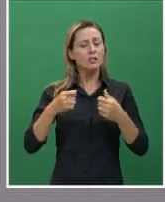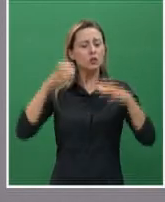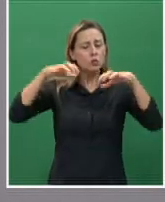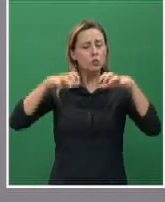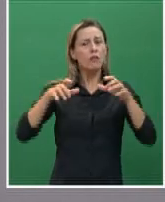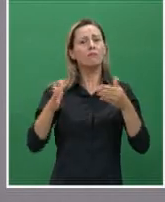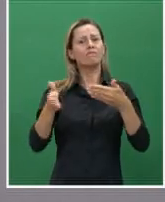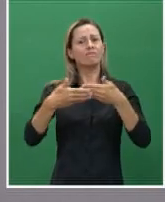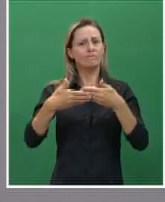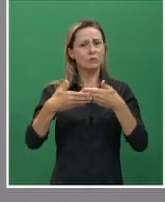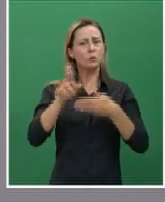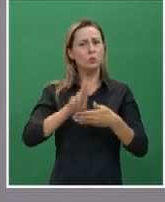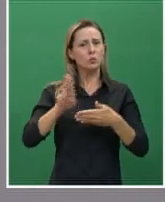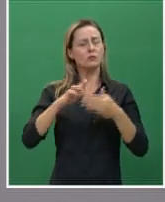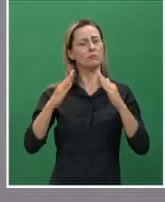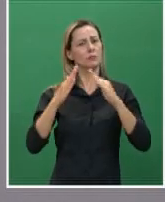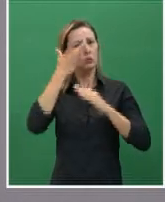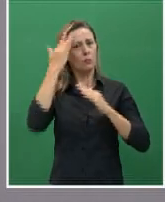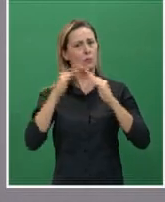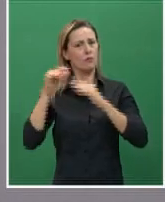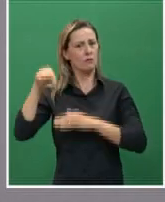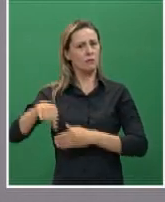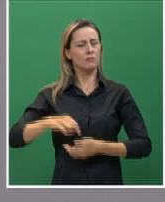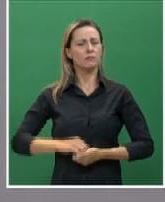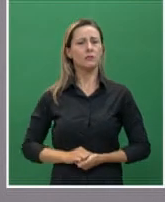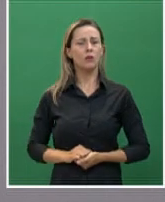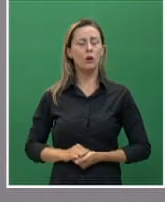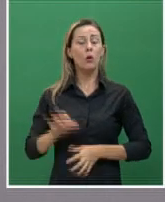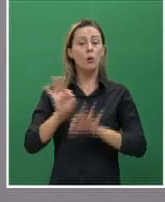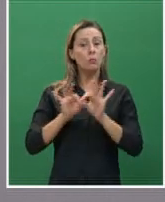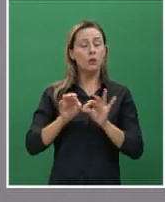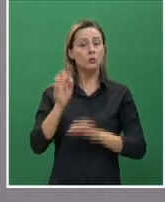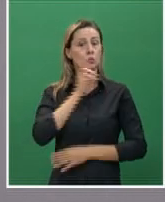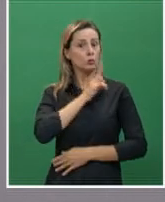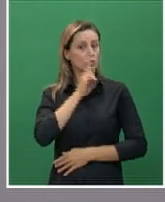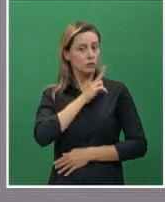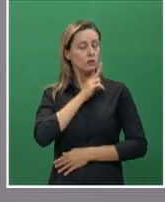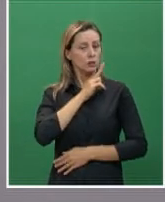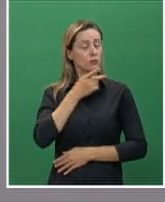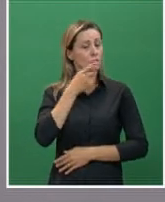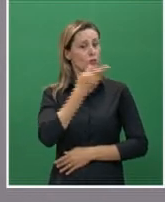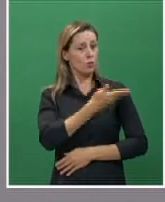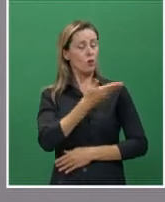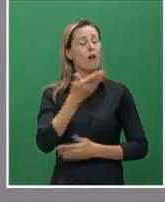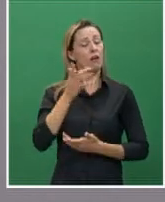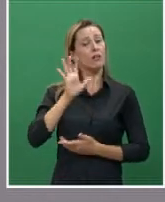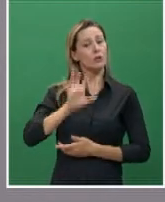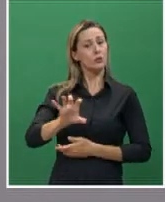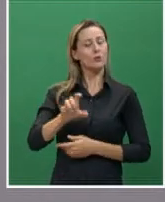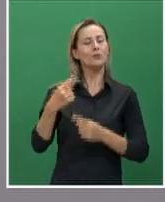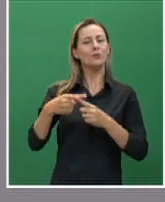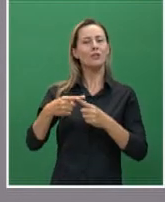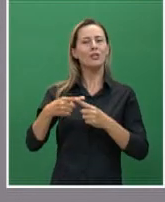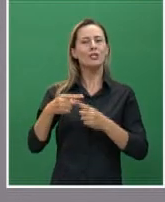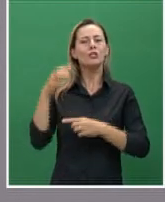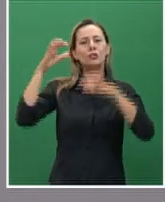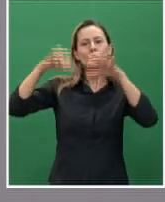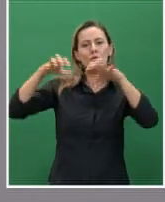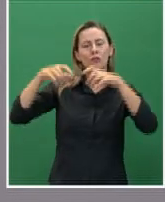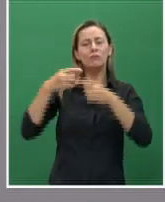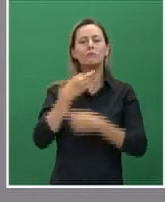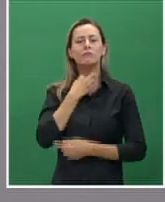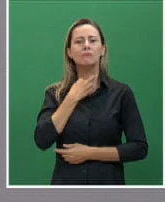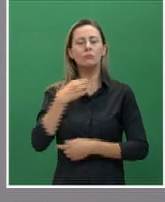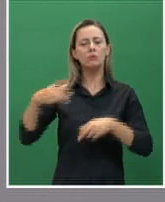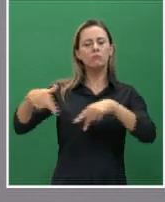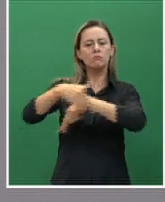fechada para uso dos moradores ao plano de contingência e que o candidato Mário fala é justamente isso quando chove não podem transigir